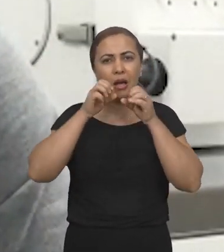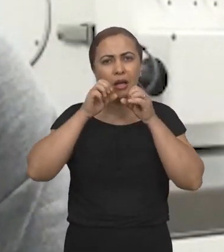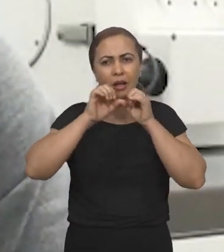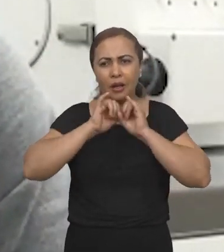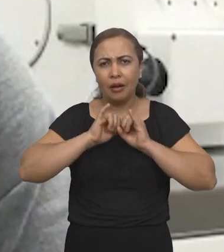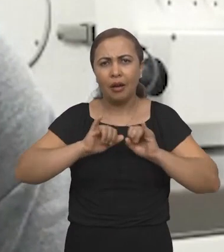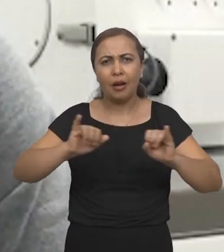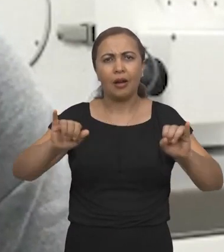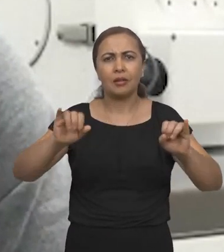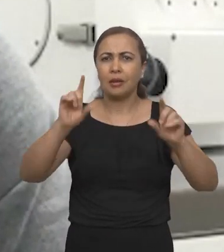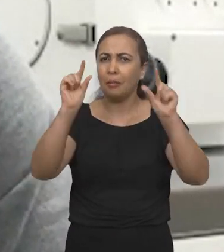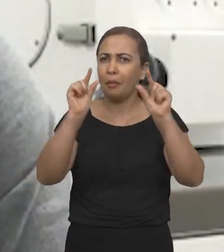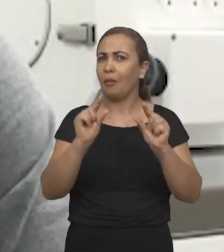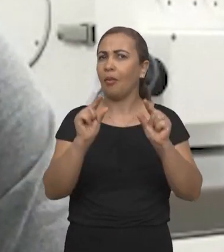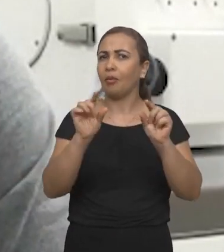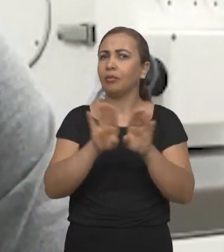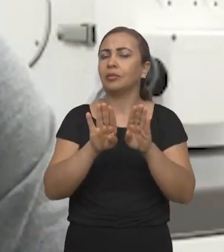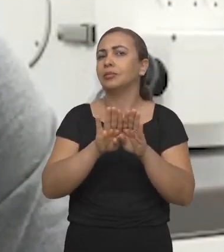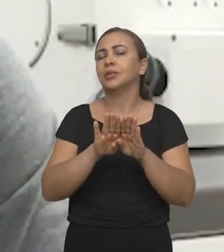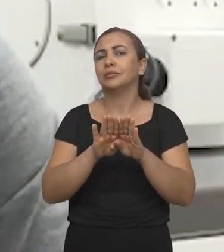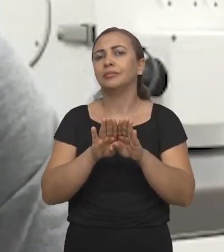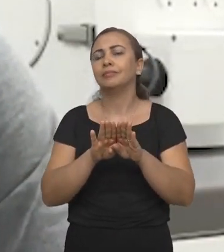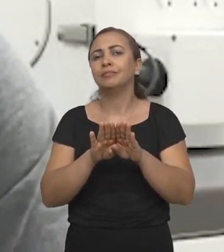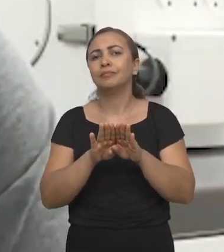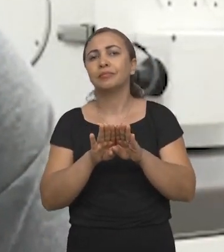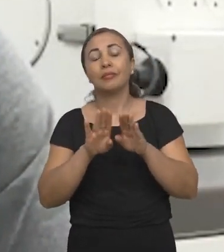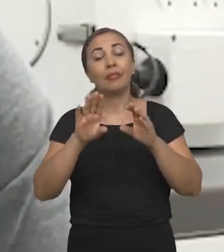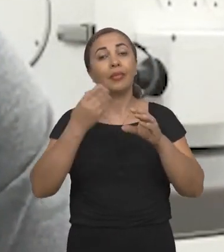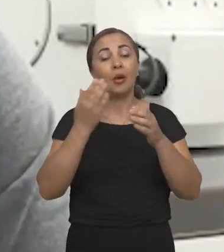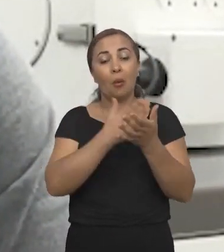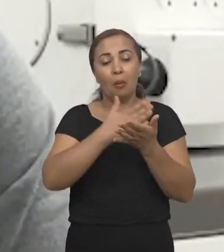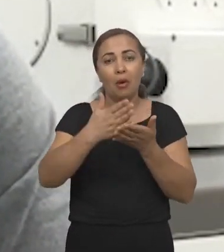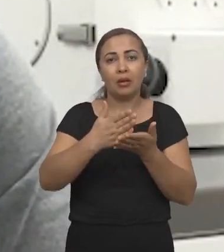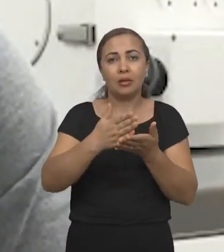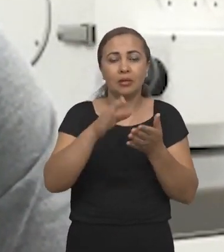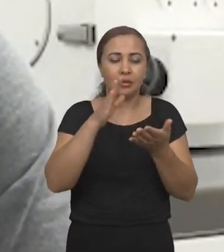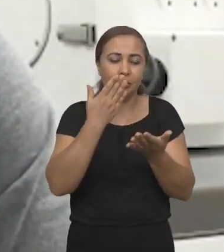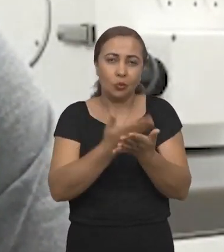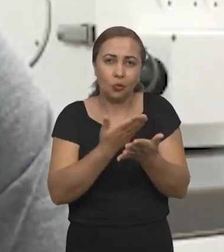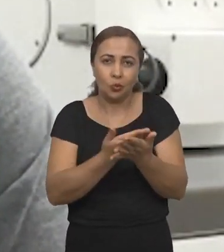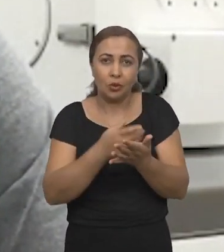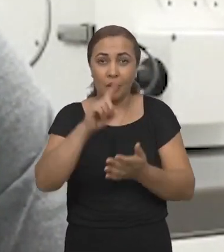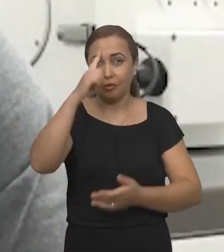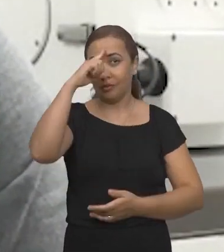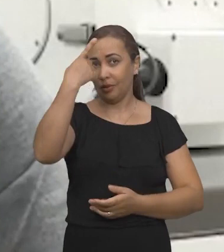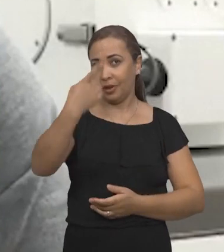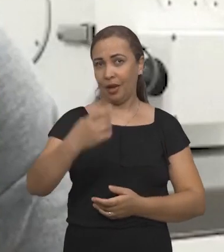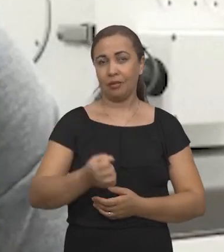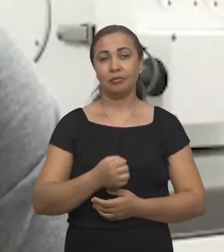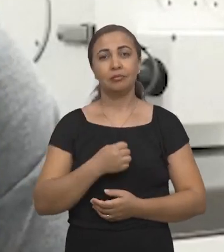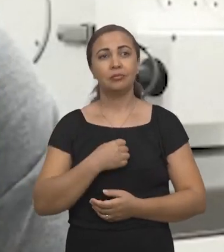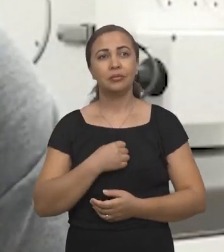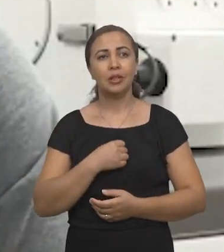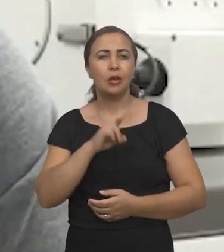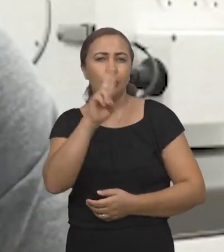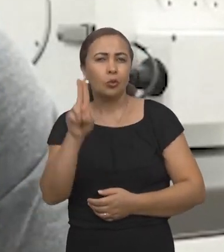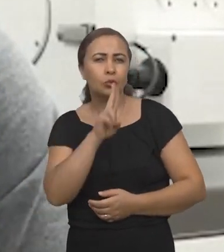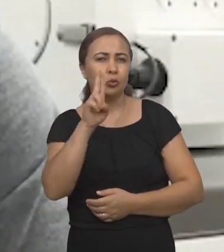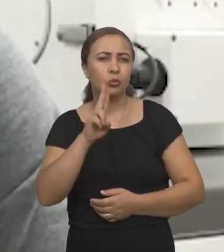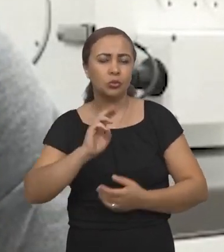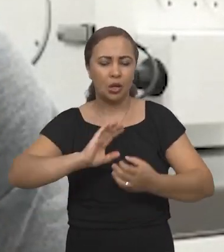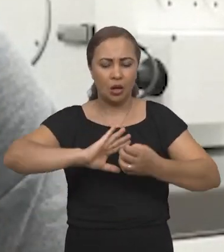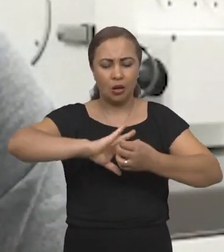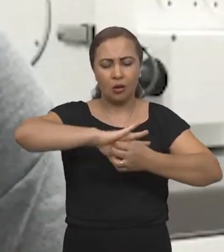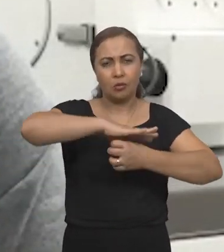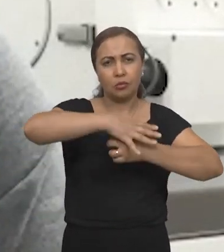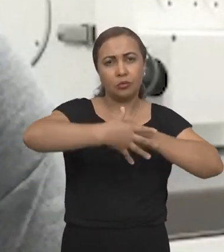ele tem baixa capacidade de emitir essa energia que ele absorveu. Então, partindo desse ponto, nós tivemos a ideia de utilizar